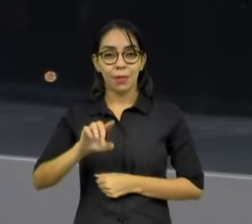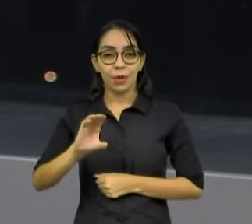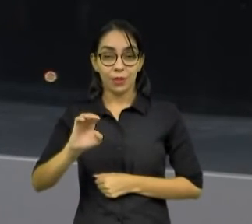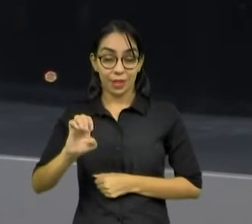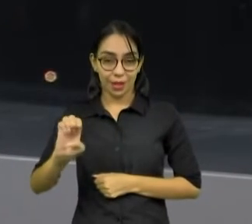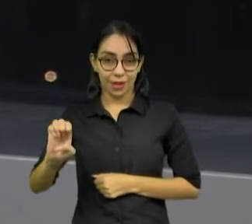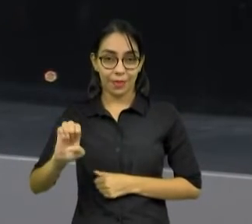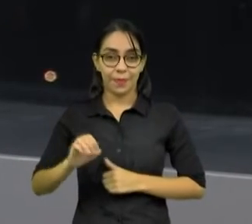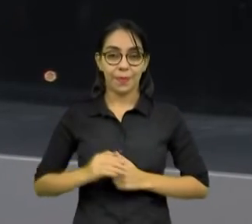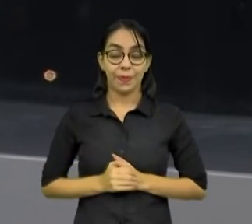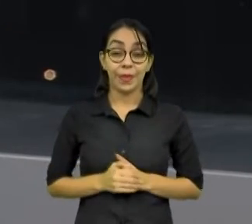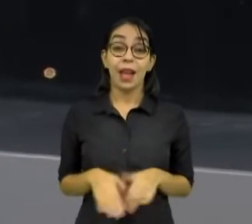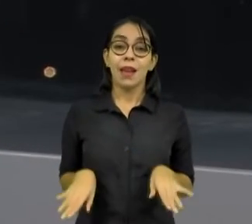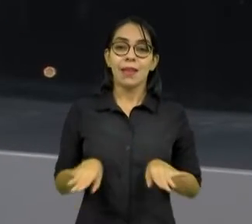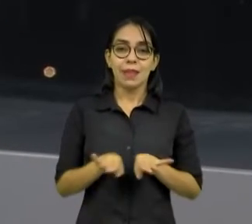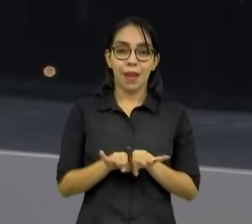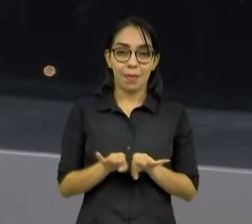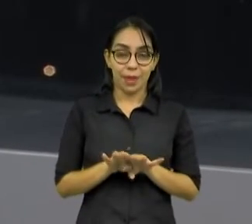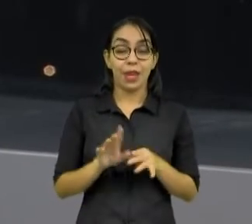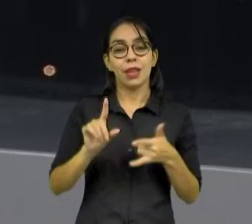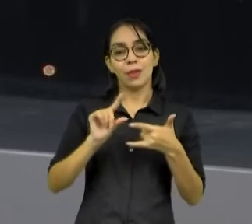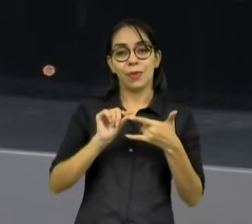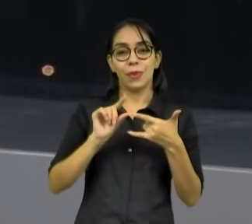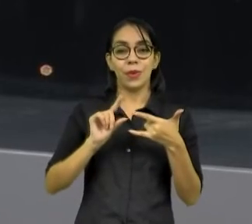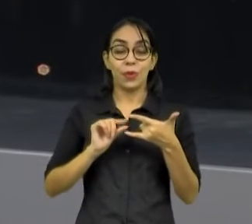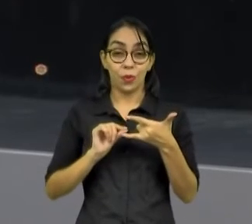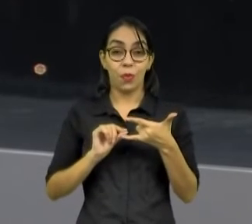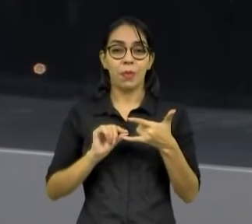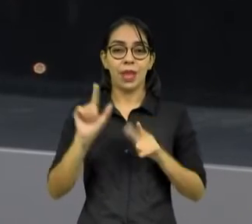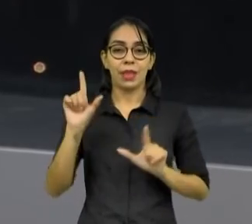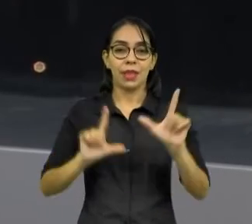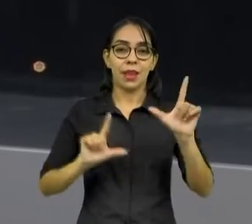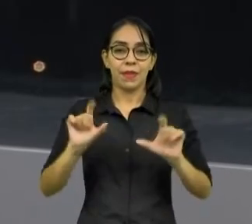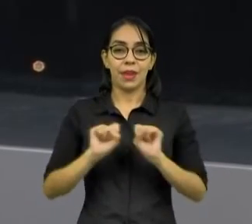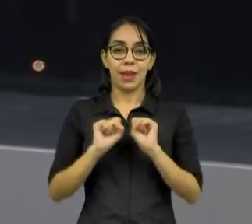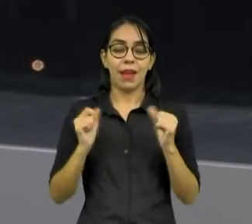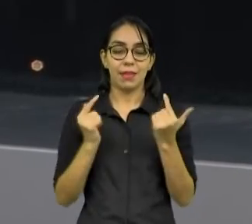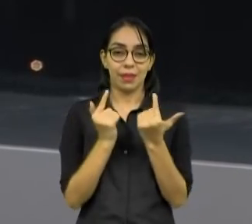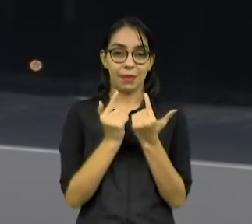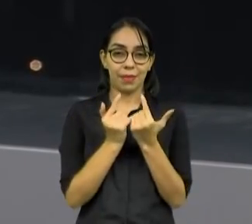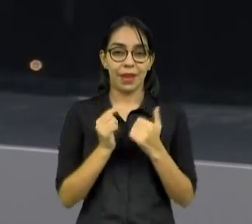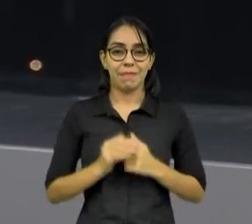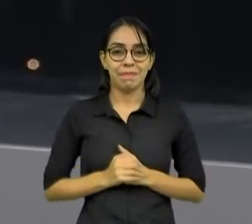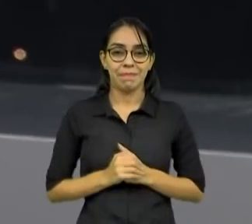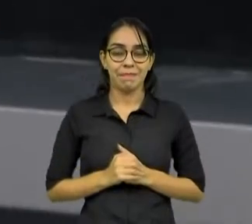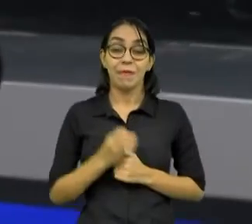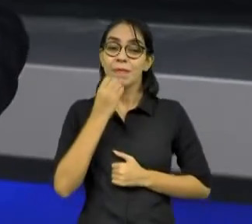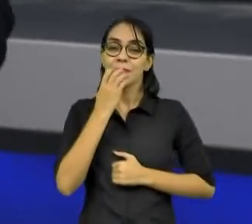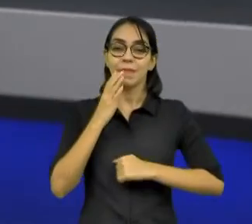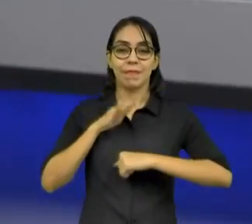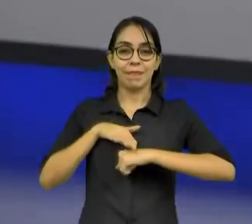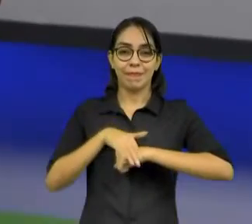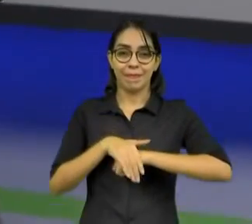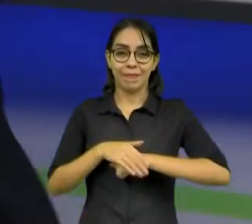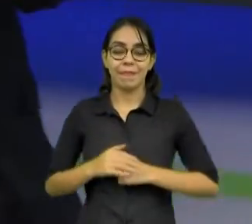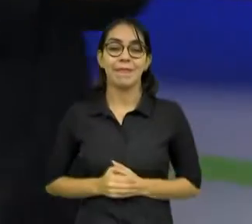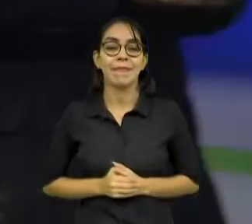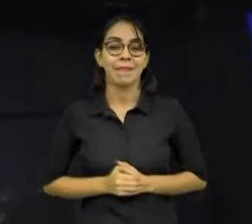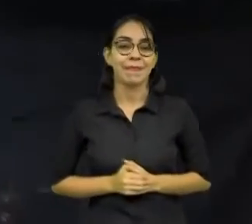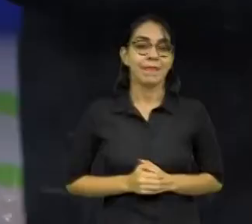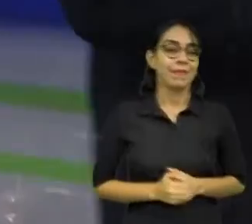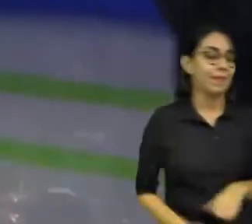al.ce.gov.br e também no canal do YouTube, TV Assembleia CE. A você uma excelente noite.